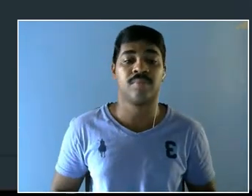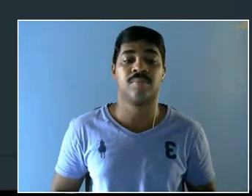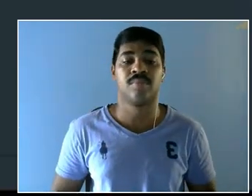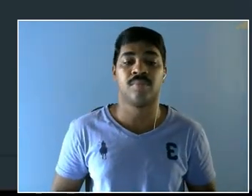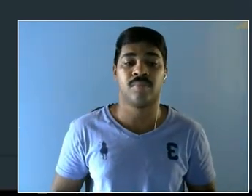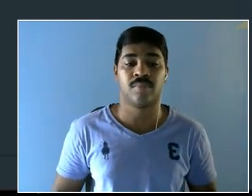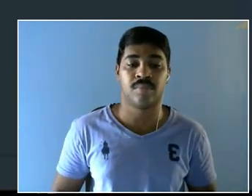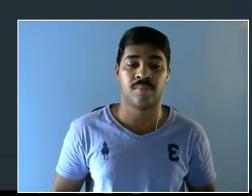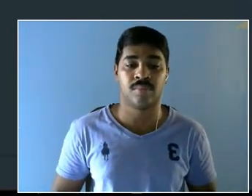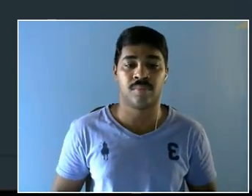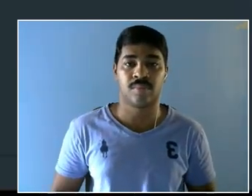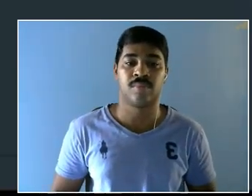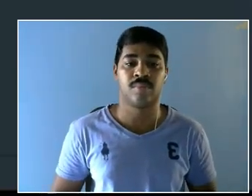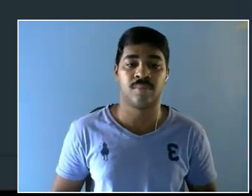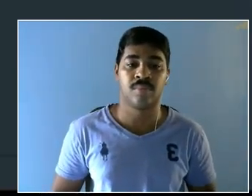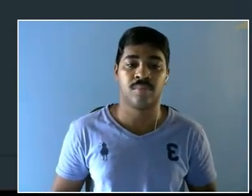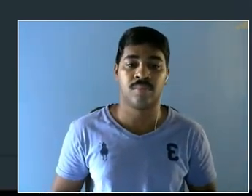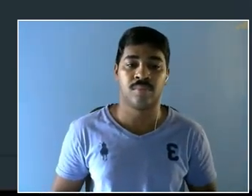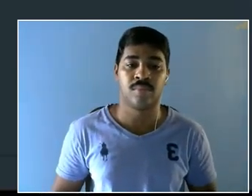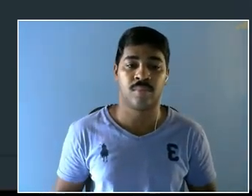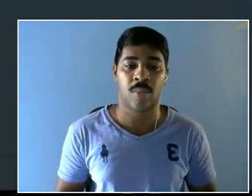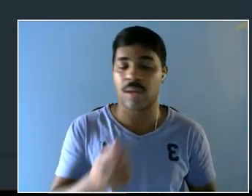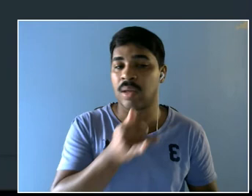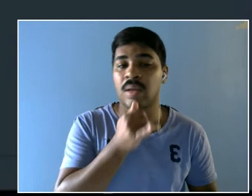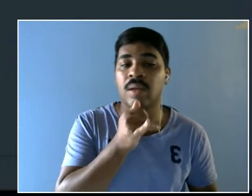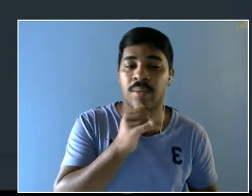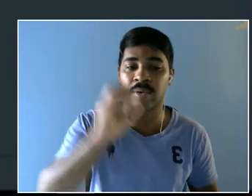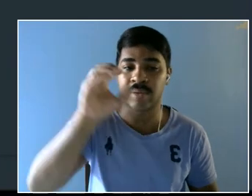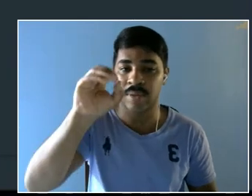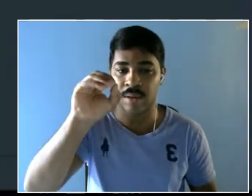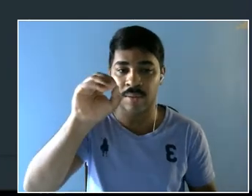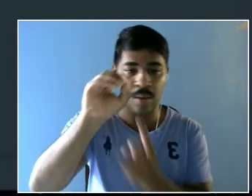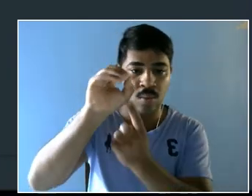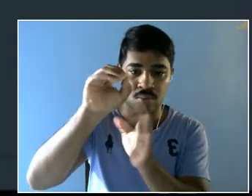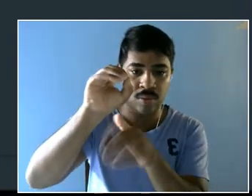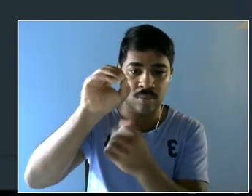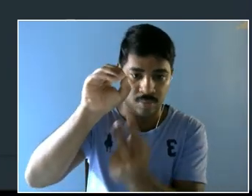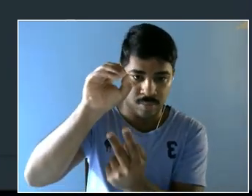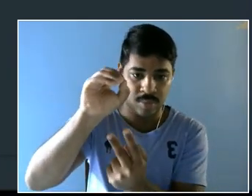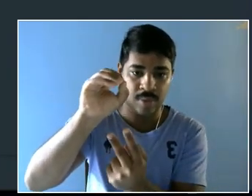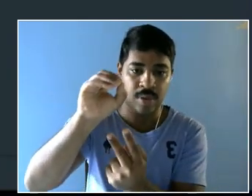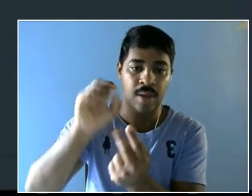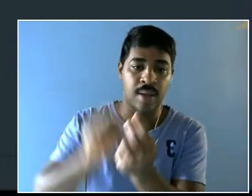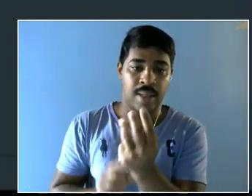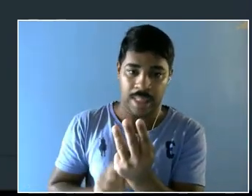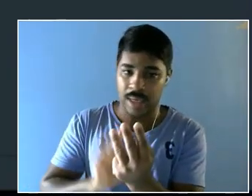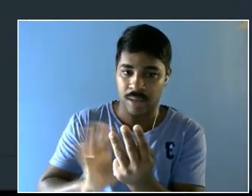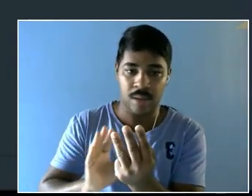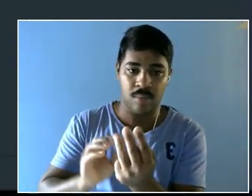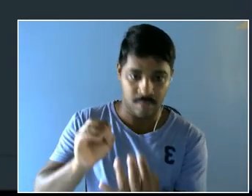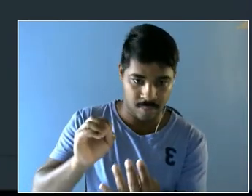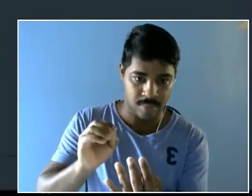de 2 em 2. É uma definição mais simples do que é exibir todos os pares até 100. Certo. Agora